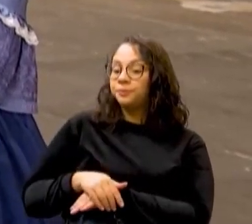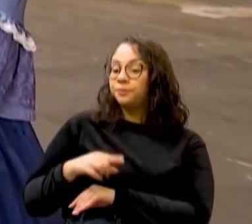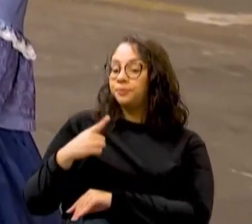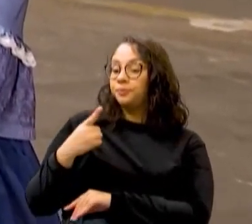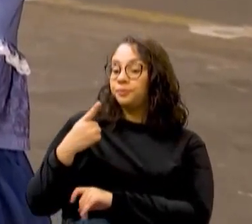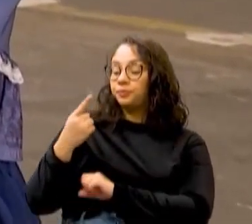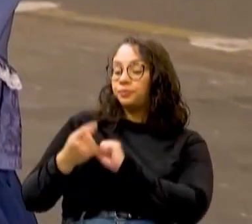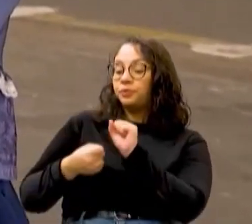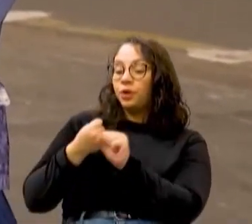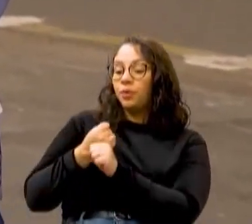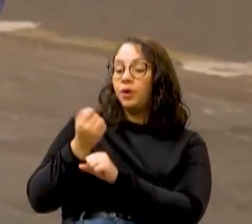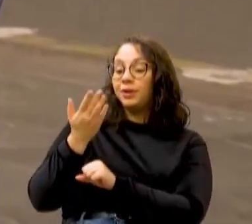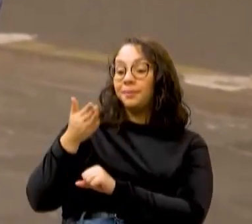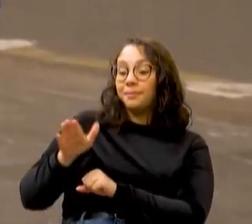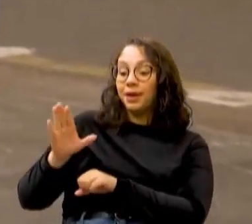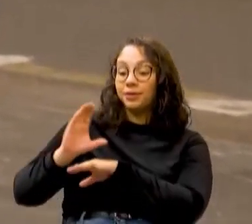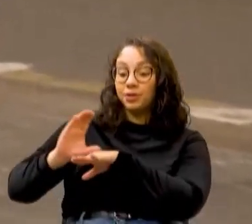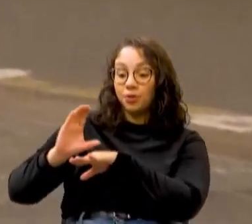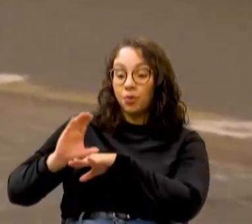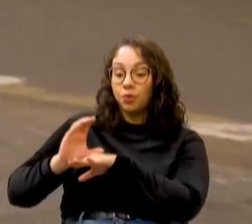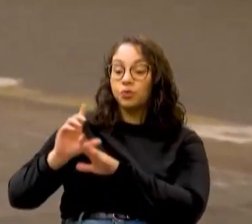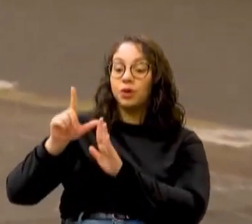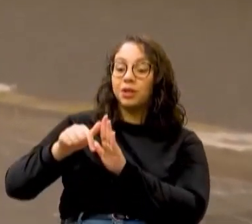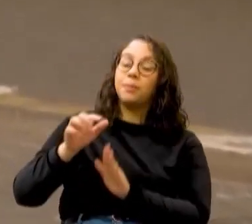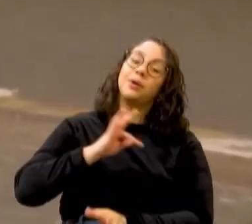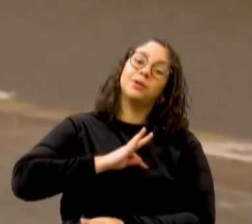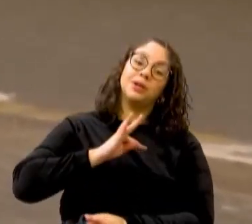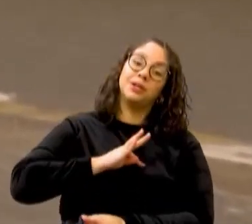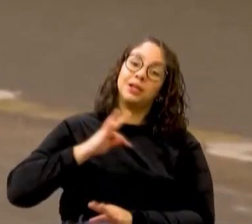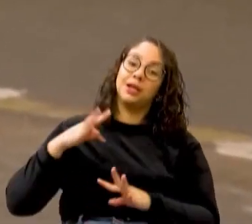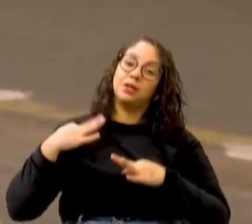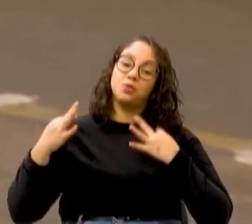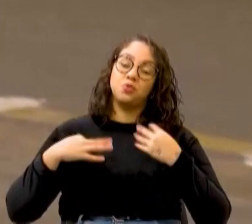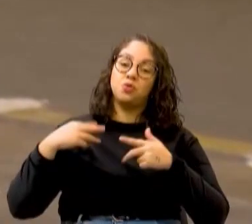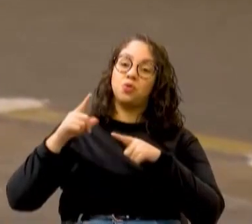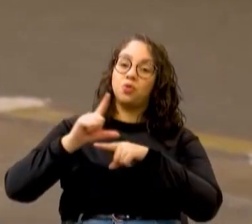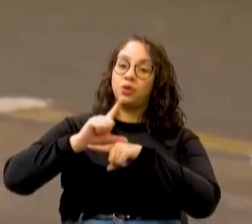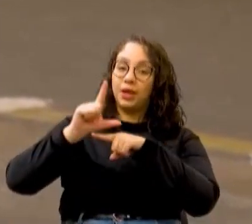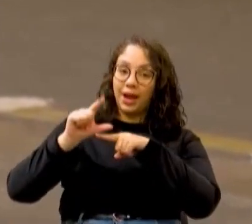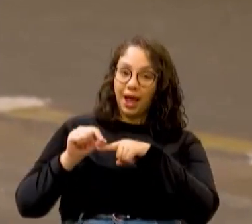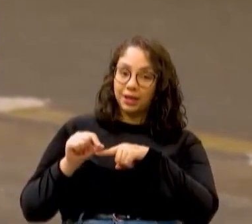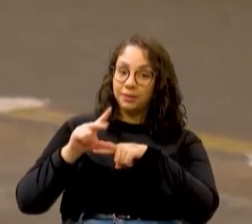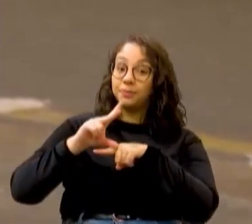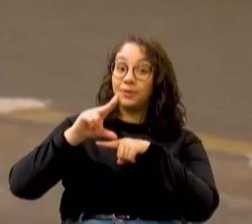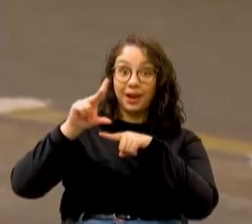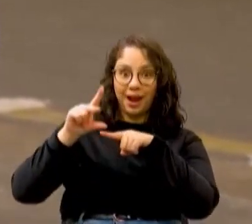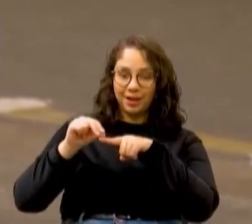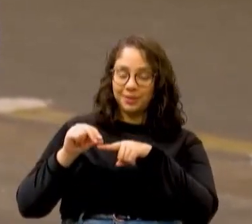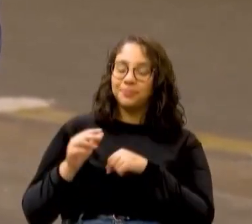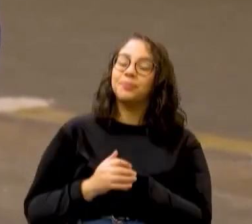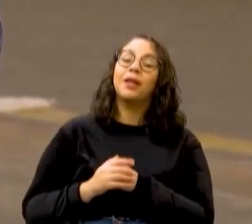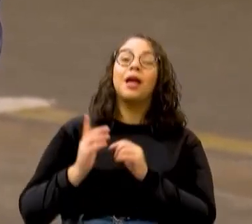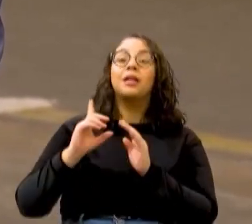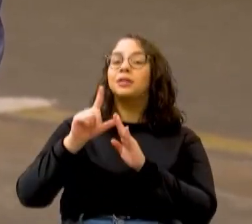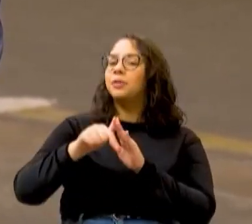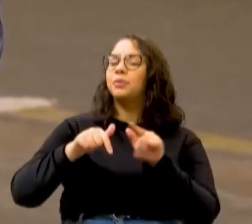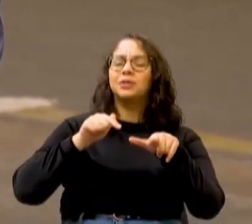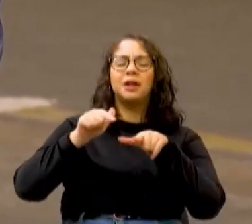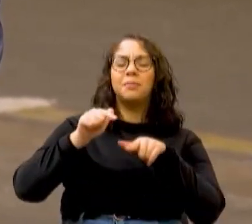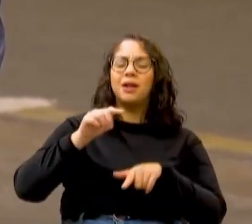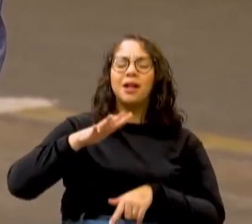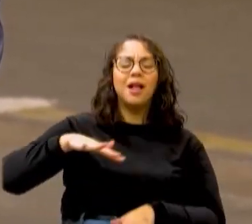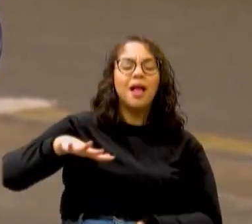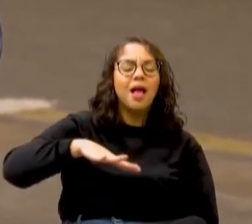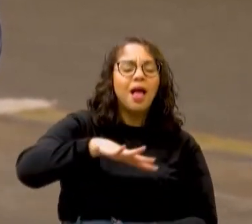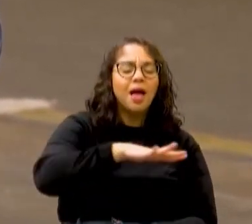mais um ano e meio de curso e aí fiz técnico de turismo no Senac E aí depois dei